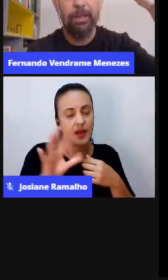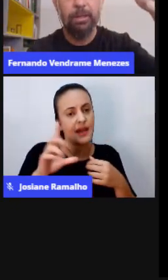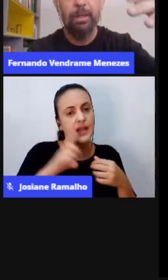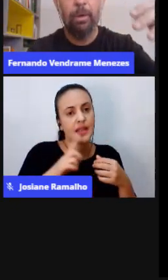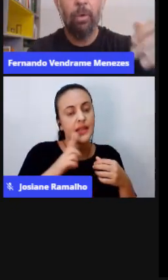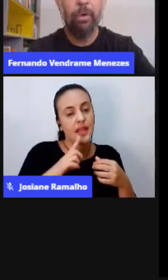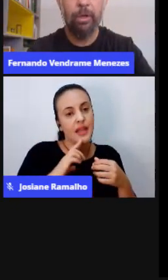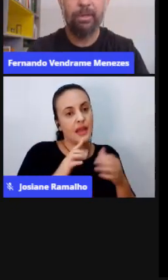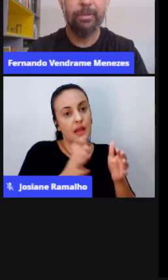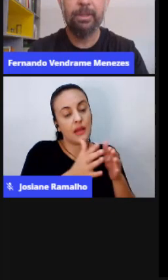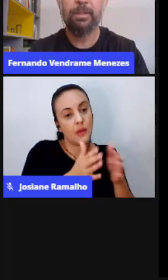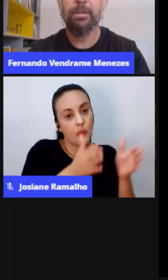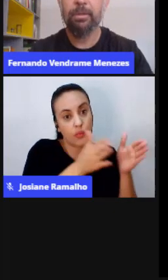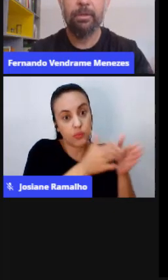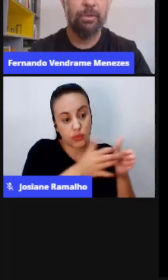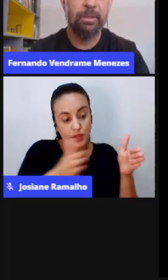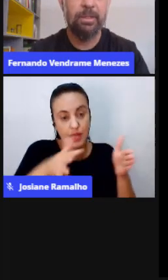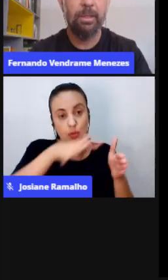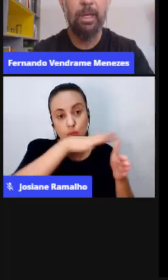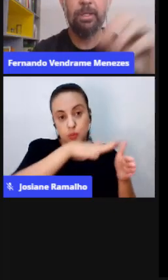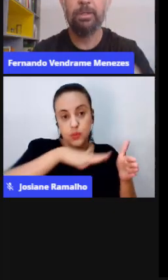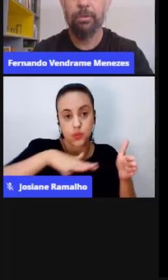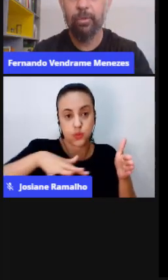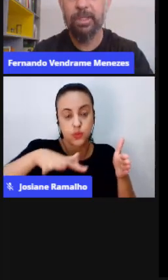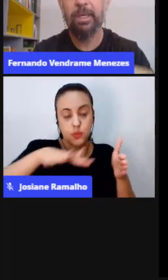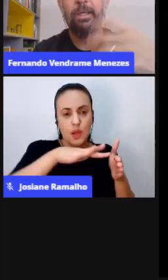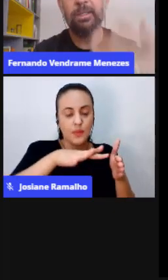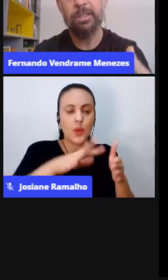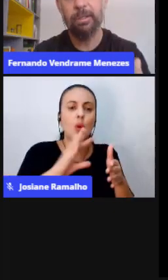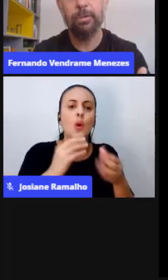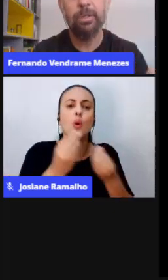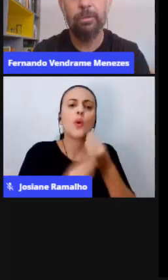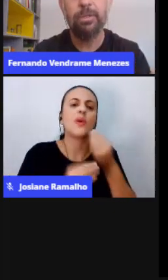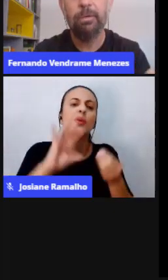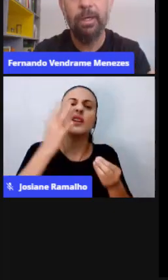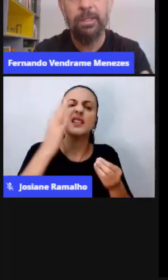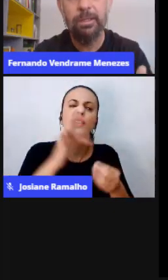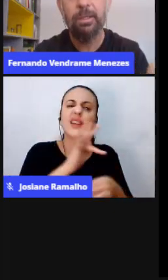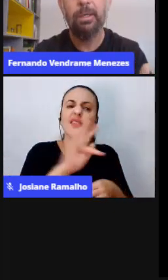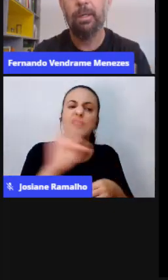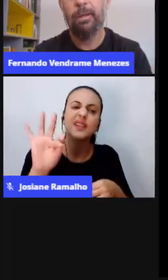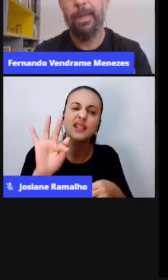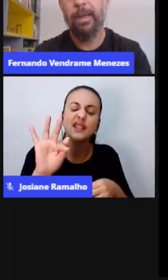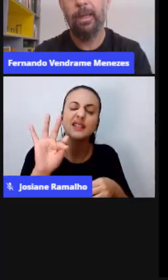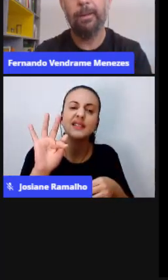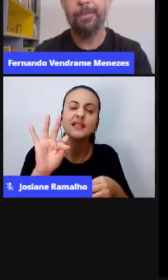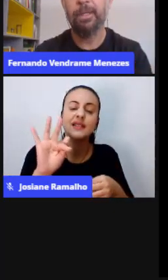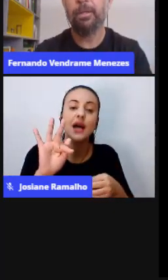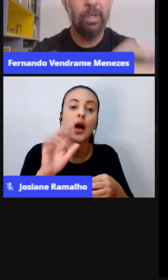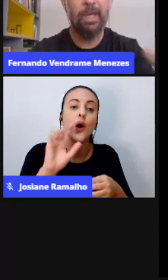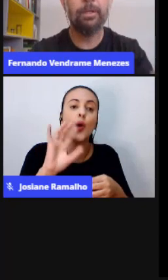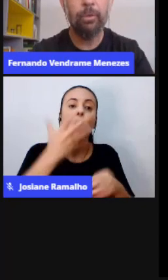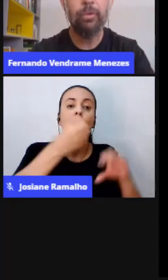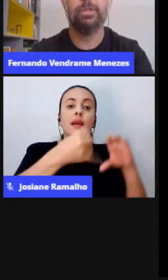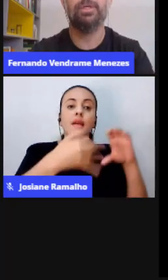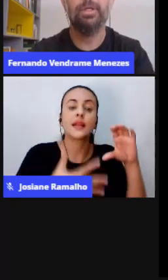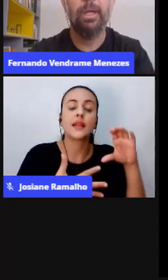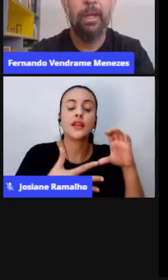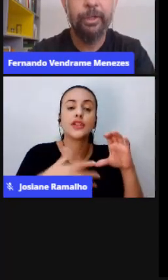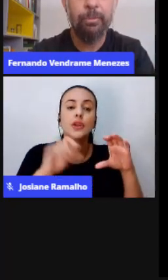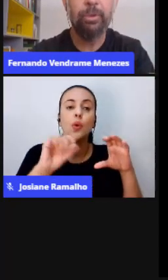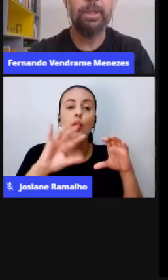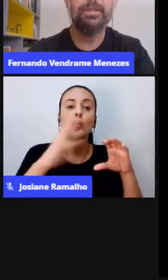que ela ocorreu na França, né, seus antecedentes, suas características, suas consequências, e o que ela